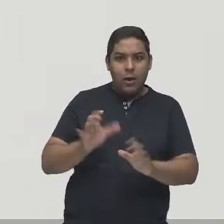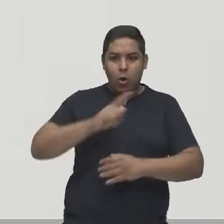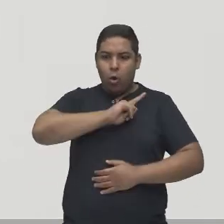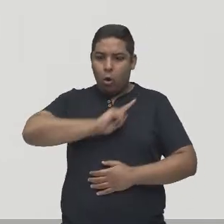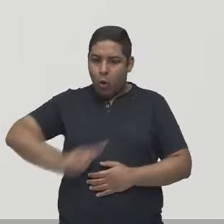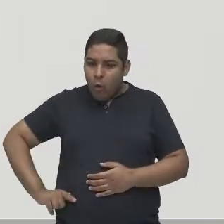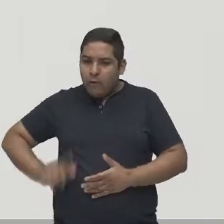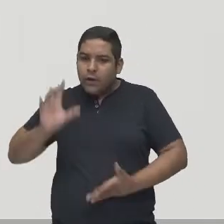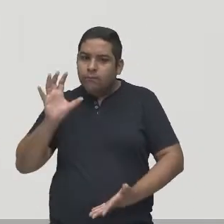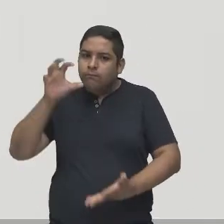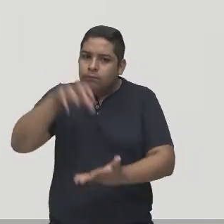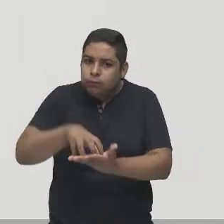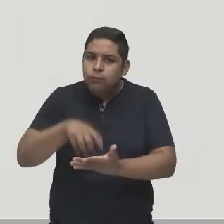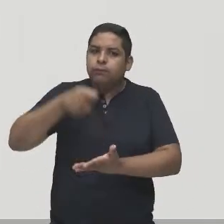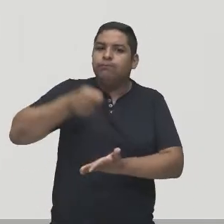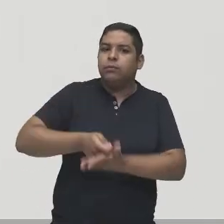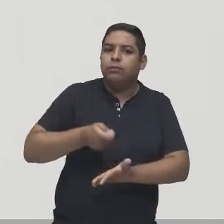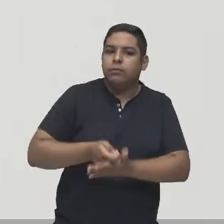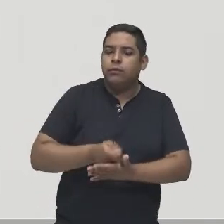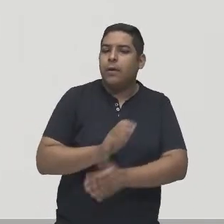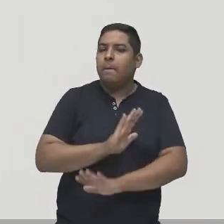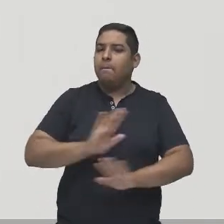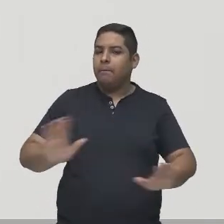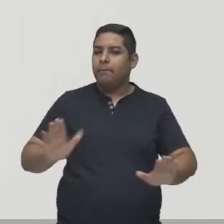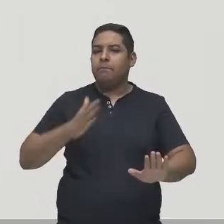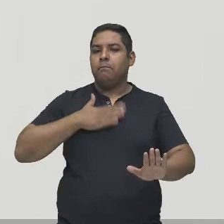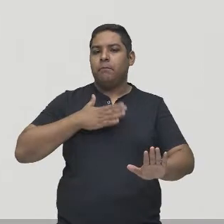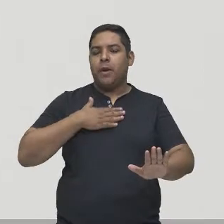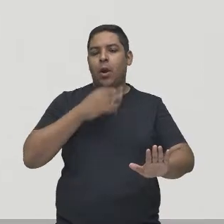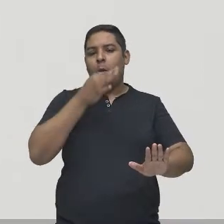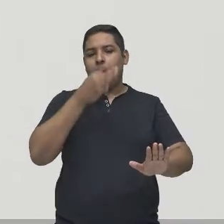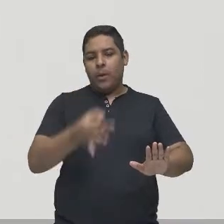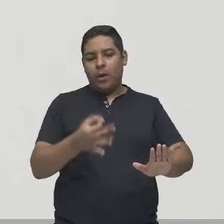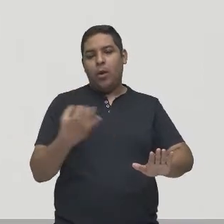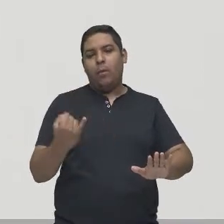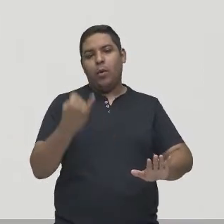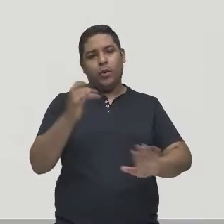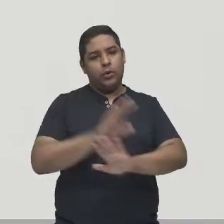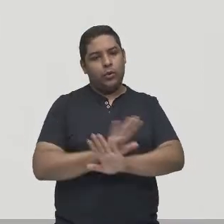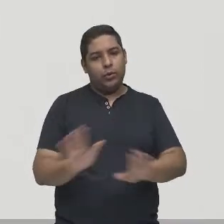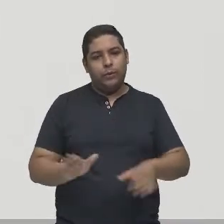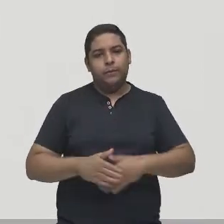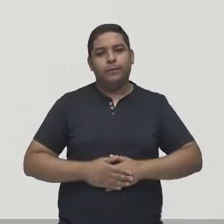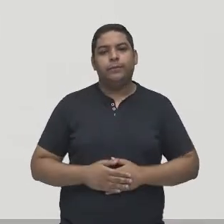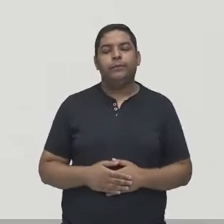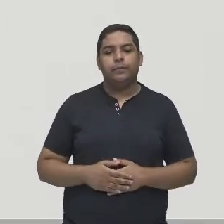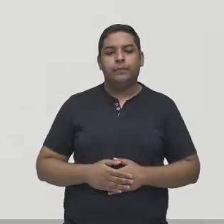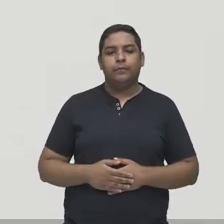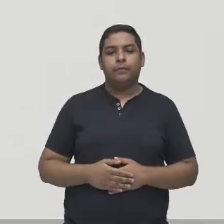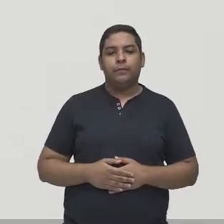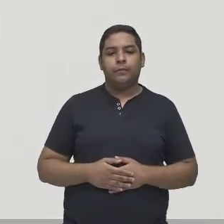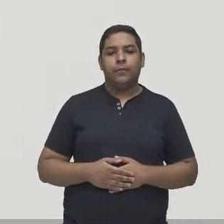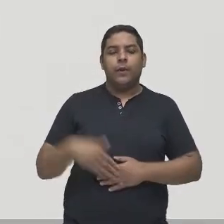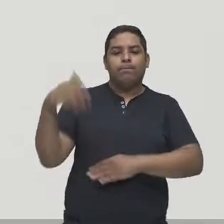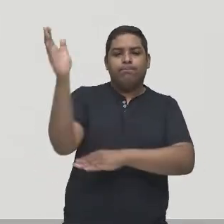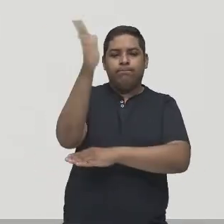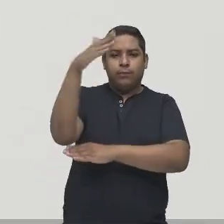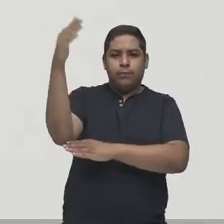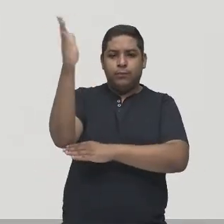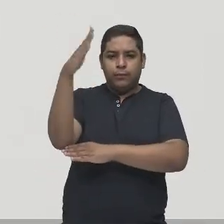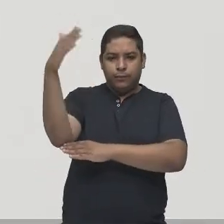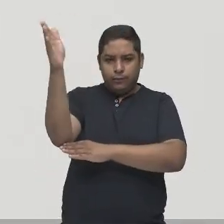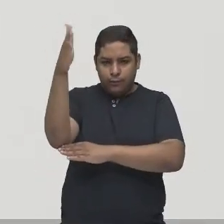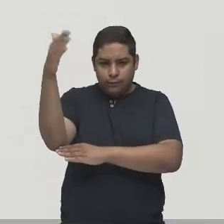e autoritário é ela que vale. Temos o terceiro ponto, nacionalismo extremado. Gente, o